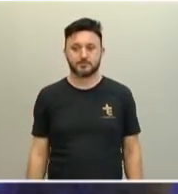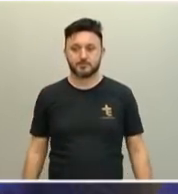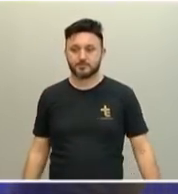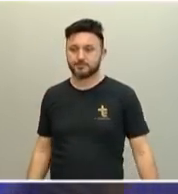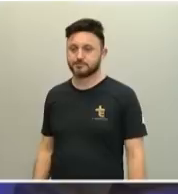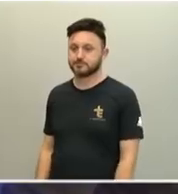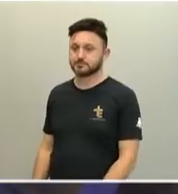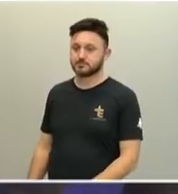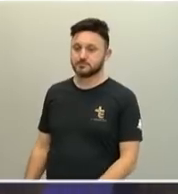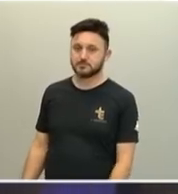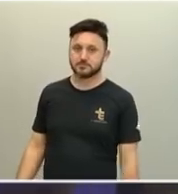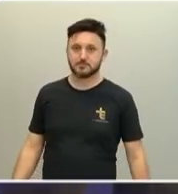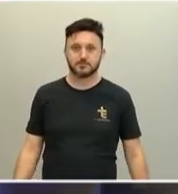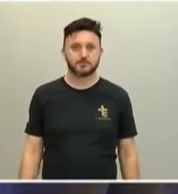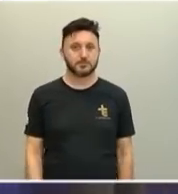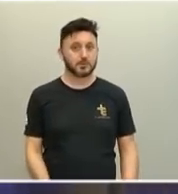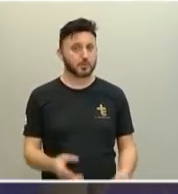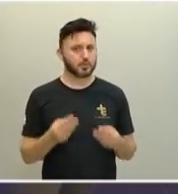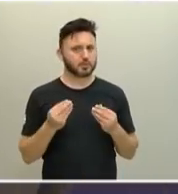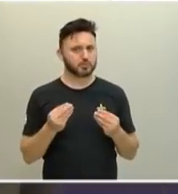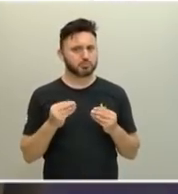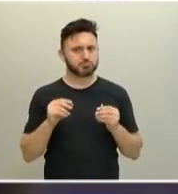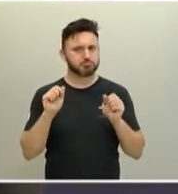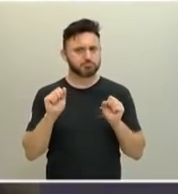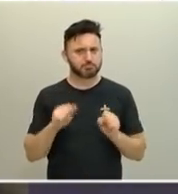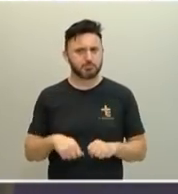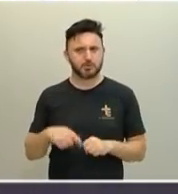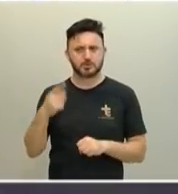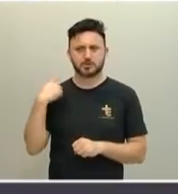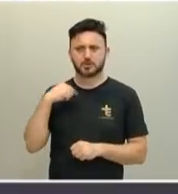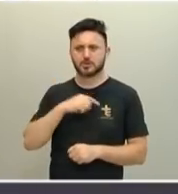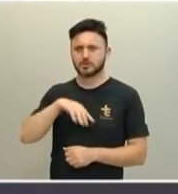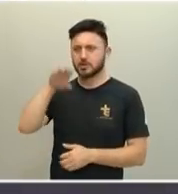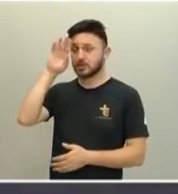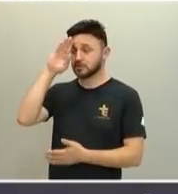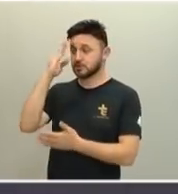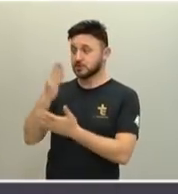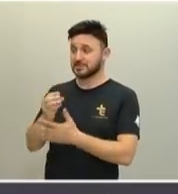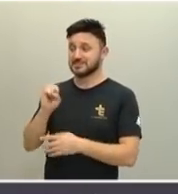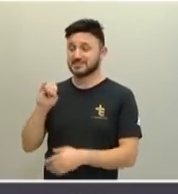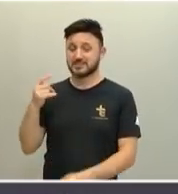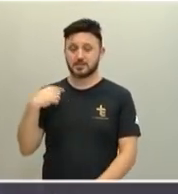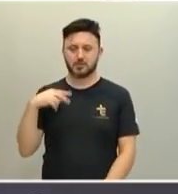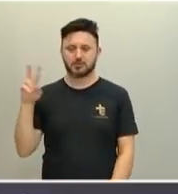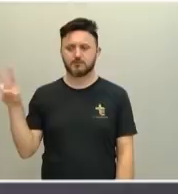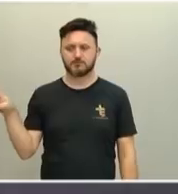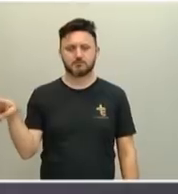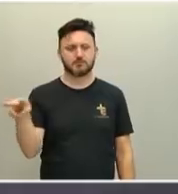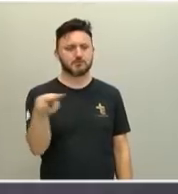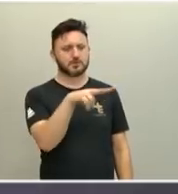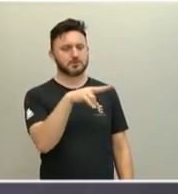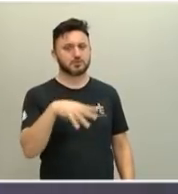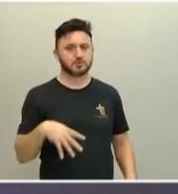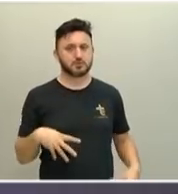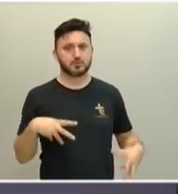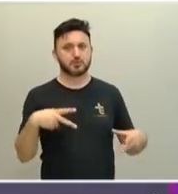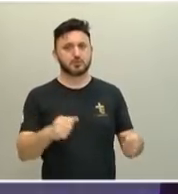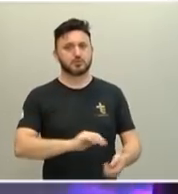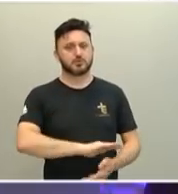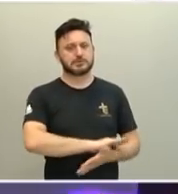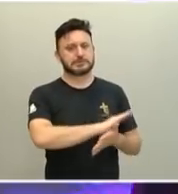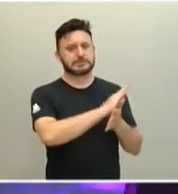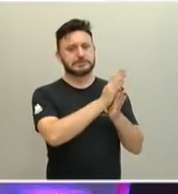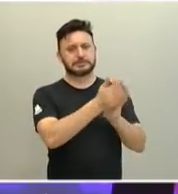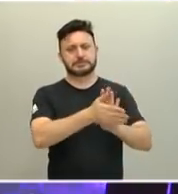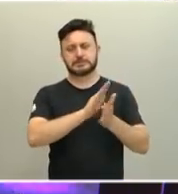possível acreditar? Se ao meu redor está tudo caído, se ao meu redor